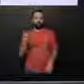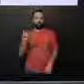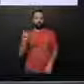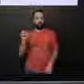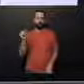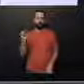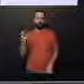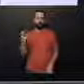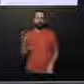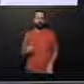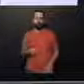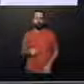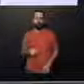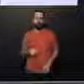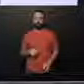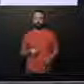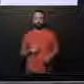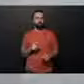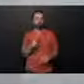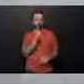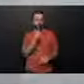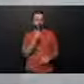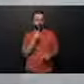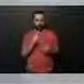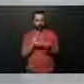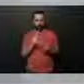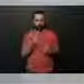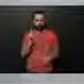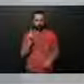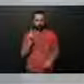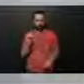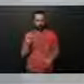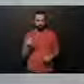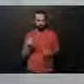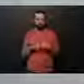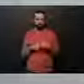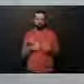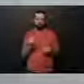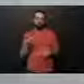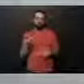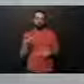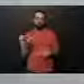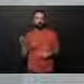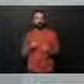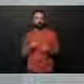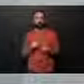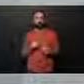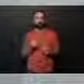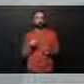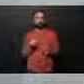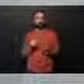Olha lá. 2 vezes 10 vezes 10, por que 10 vezes 10? Porque 10 vezes 10 eu componho 100.